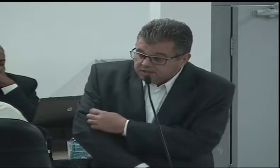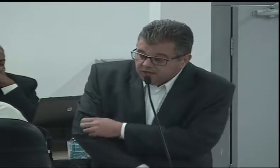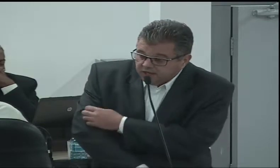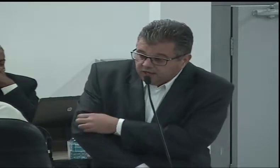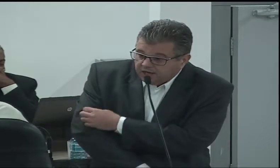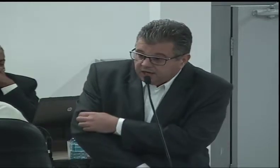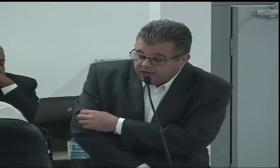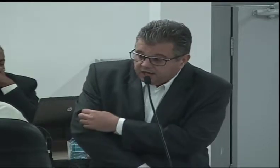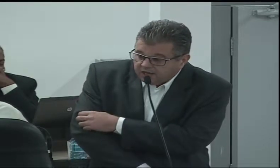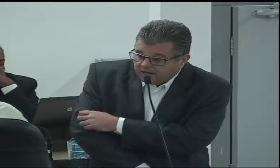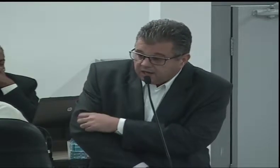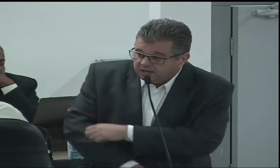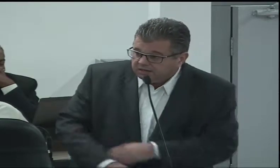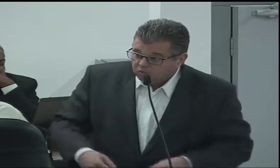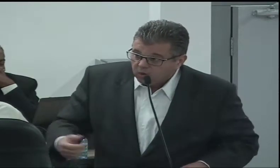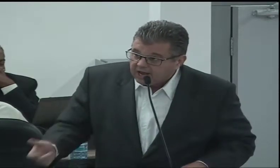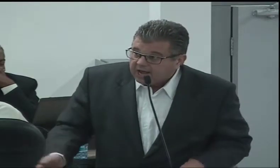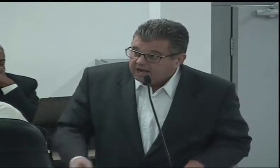alicate,